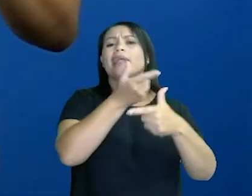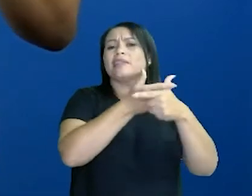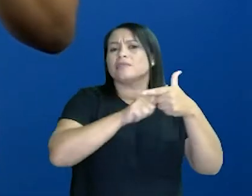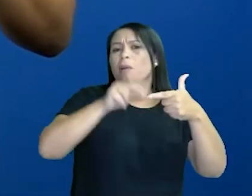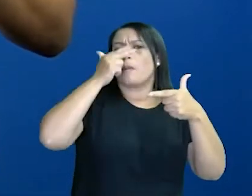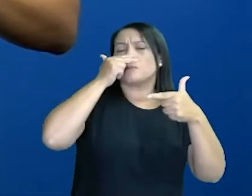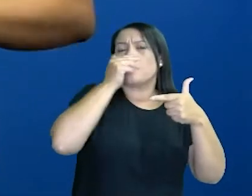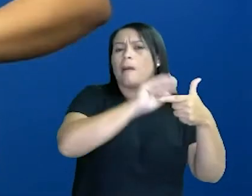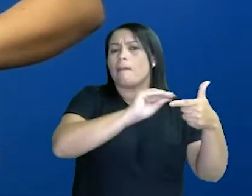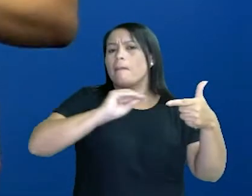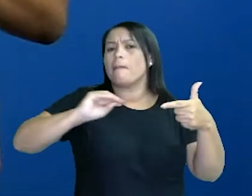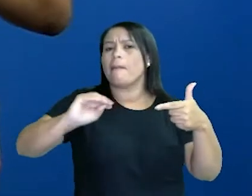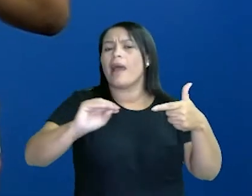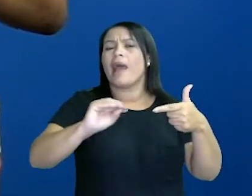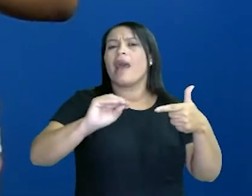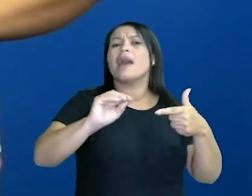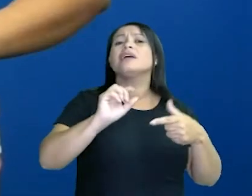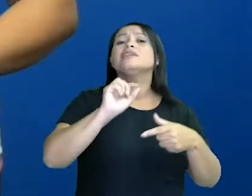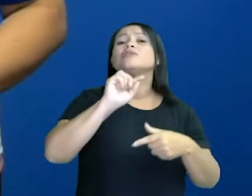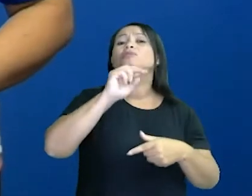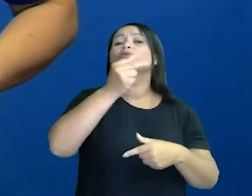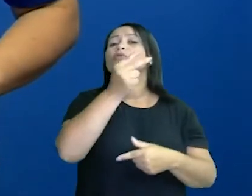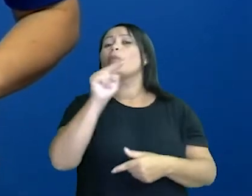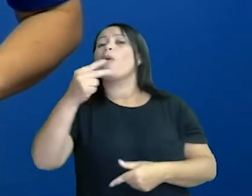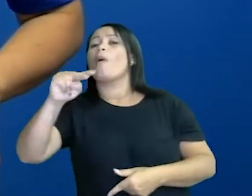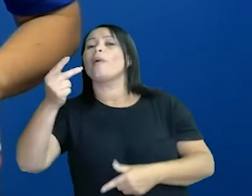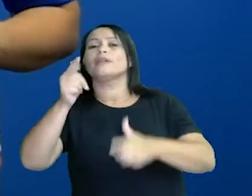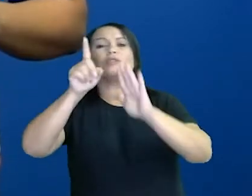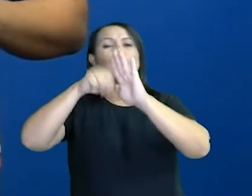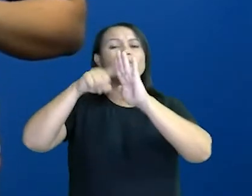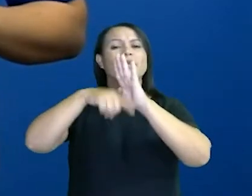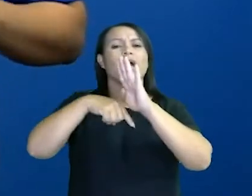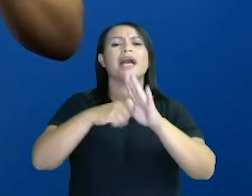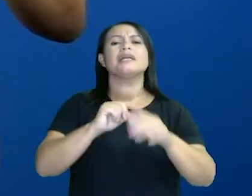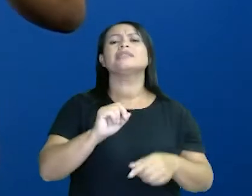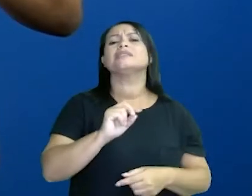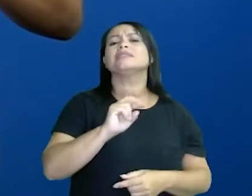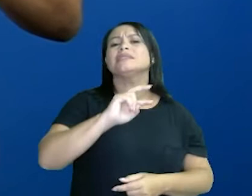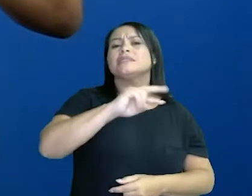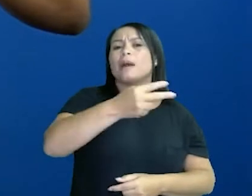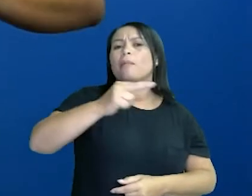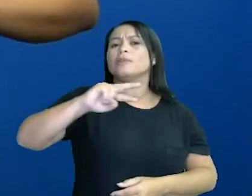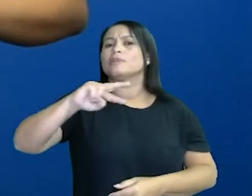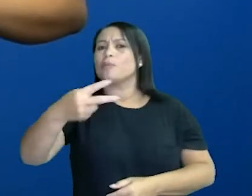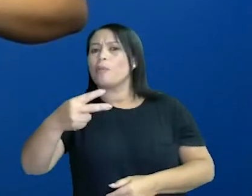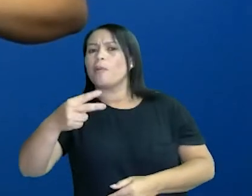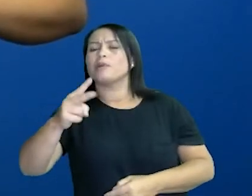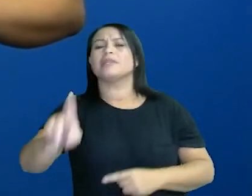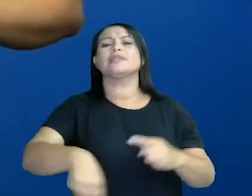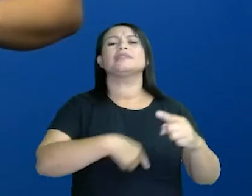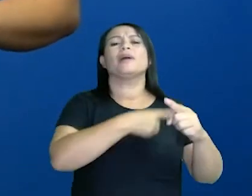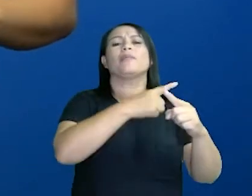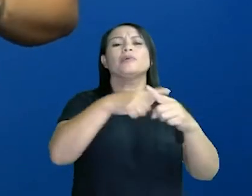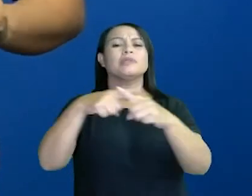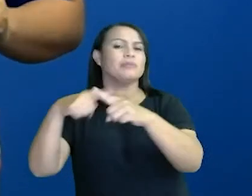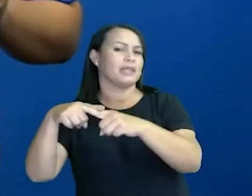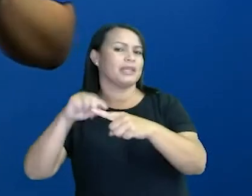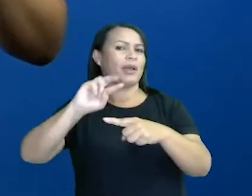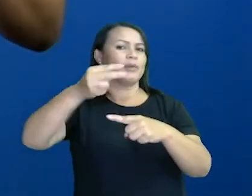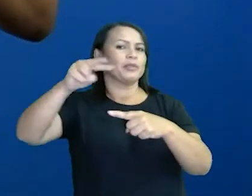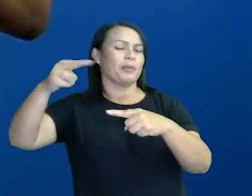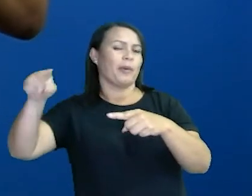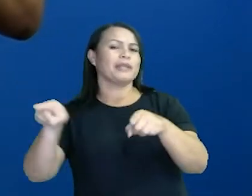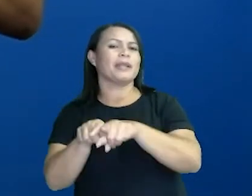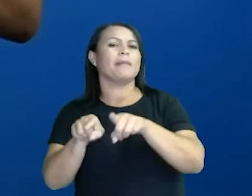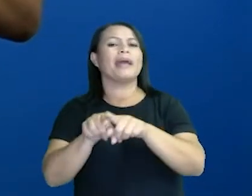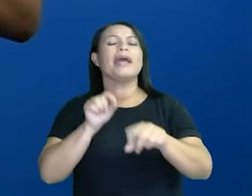repente a base os aspones a gente subtração na potência de potência multiplico da Espanha e